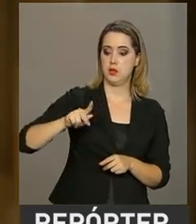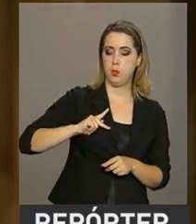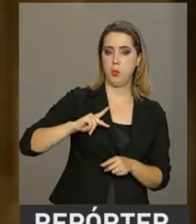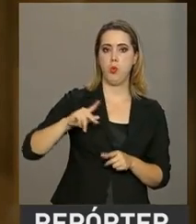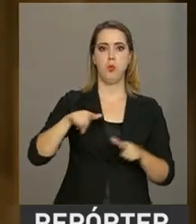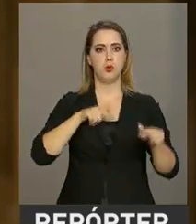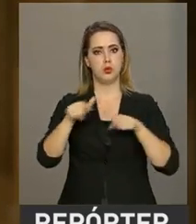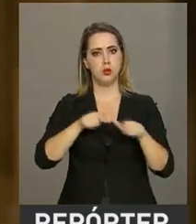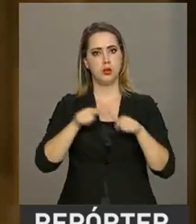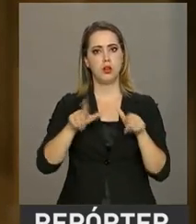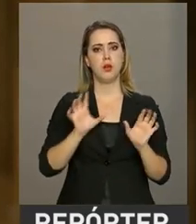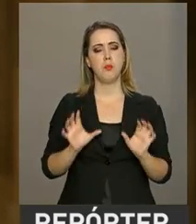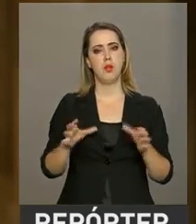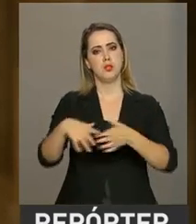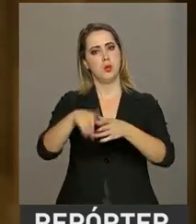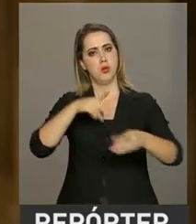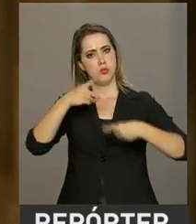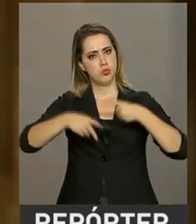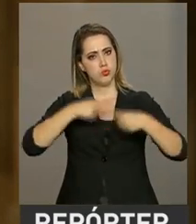aí de danos,